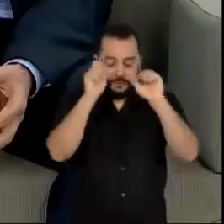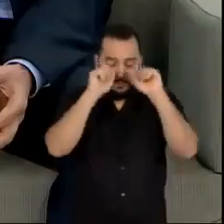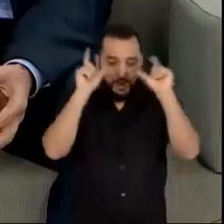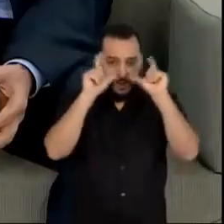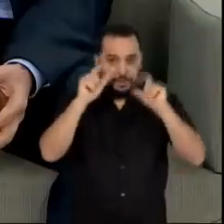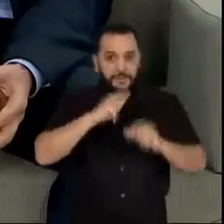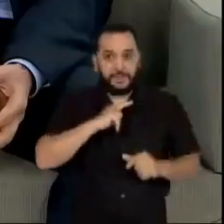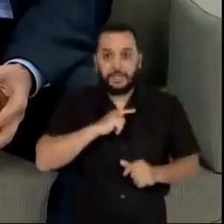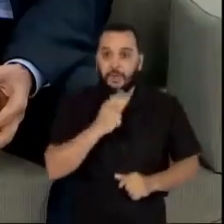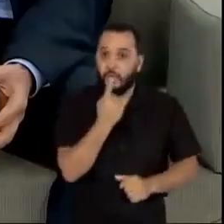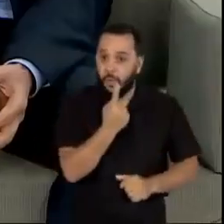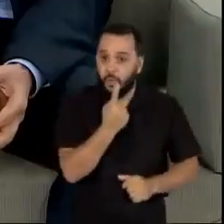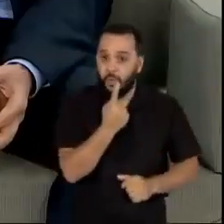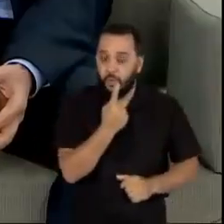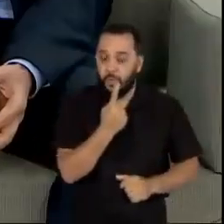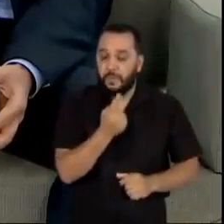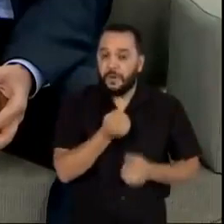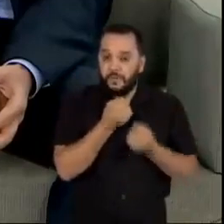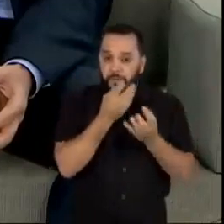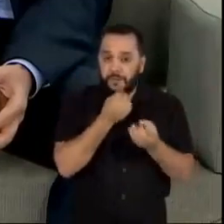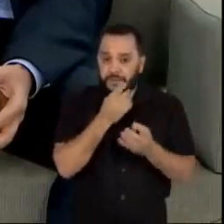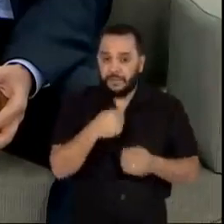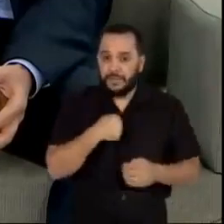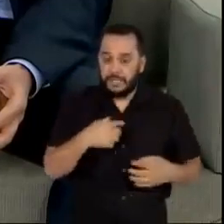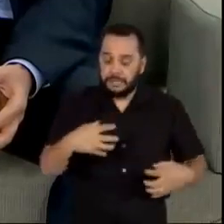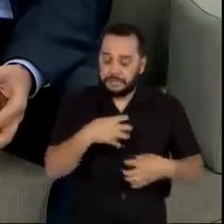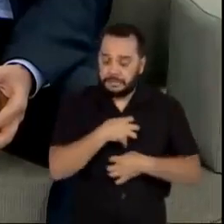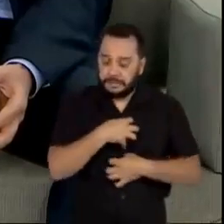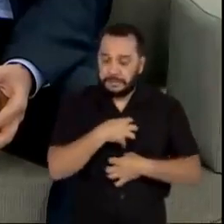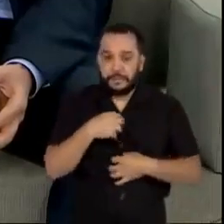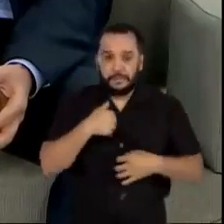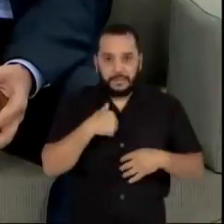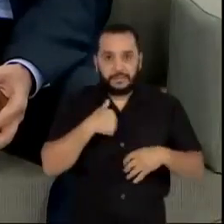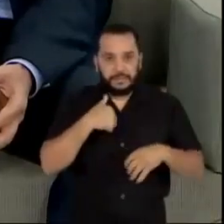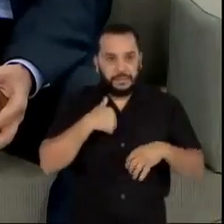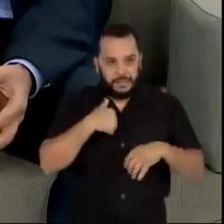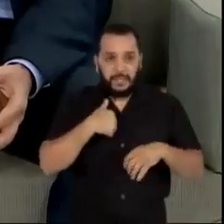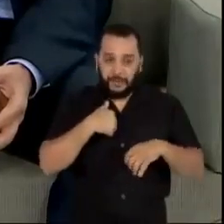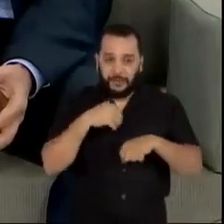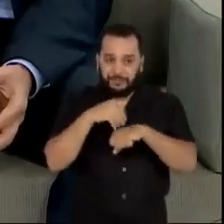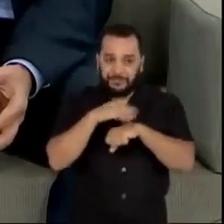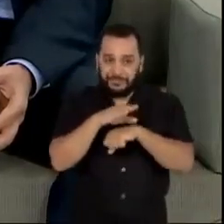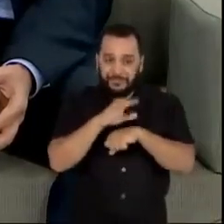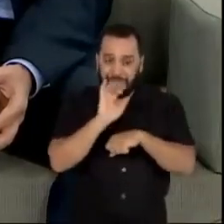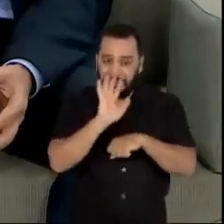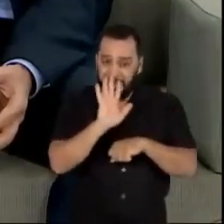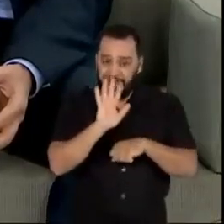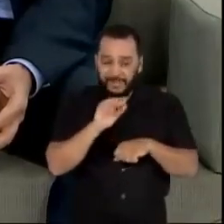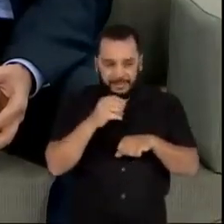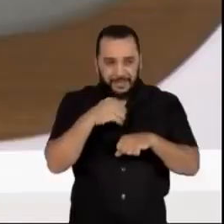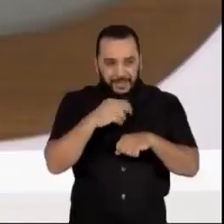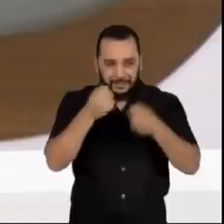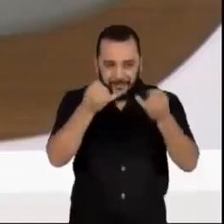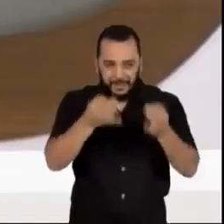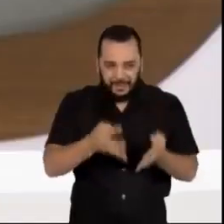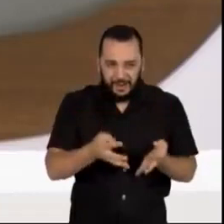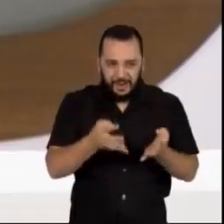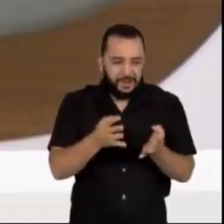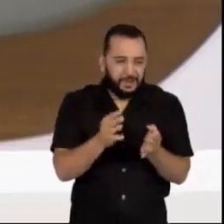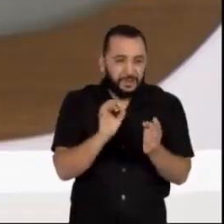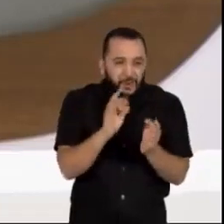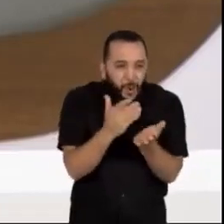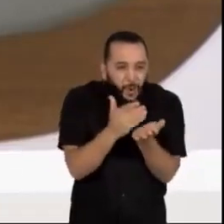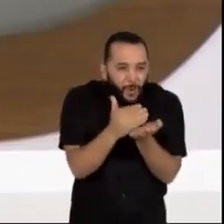Uma das que mais mexeu comigo eu vou dar um pequeno spoiler mais está no comecinho da obra aí depois você desdobra mais